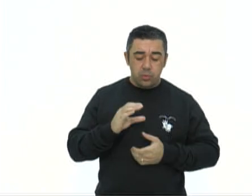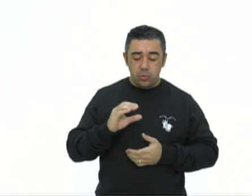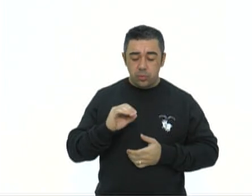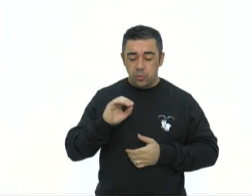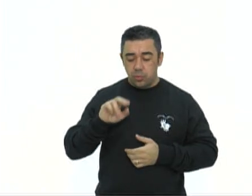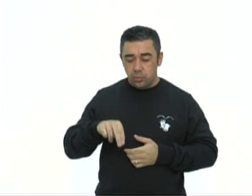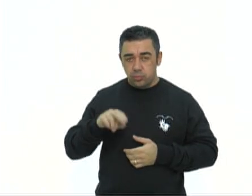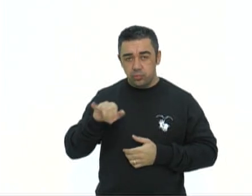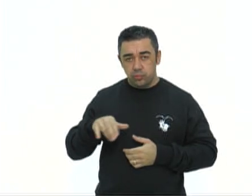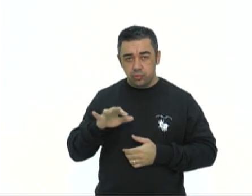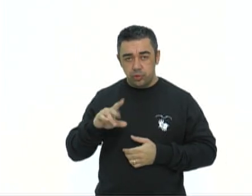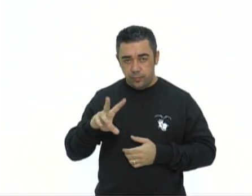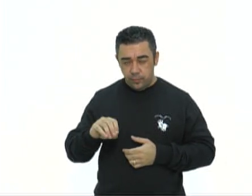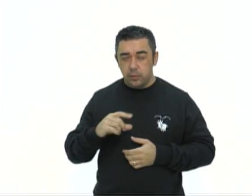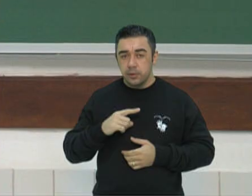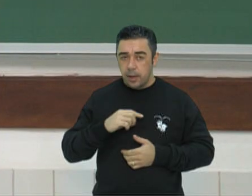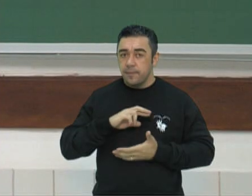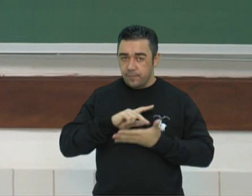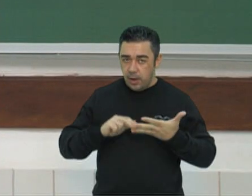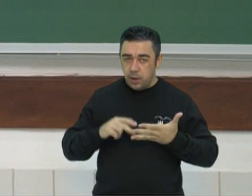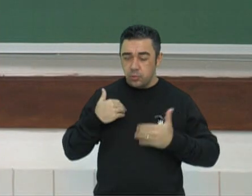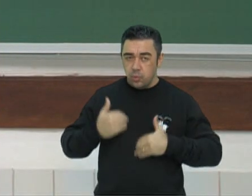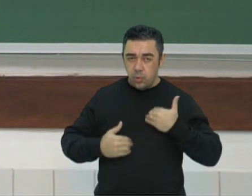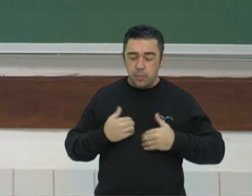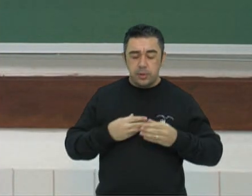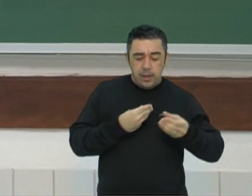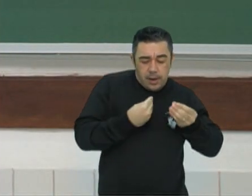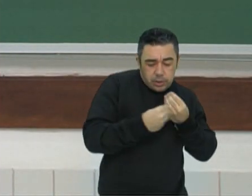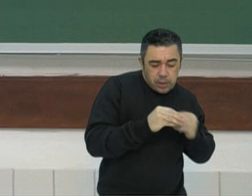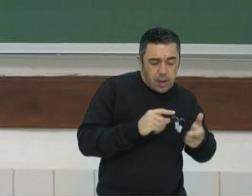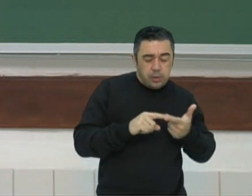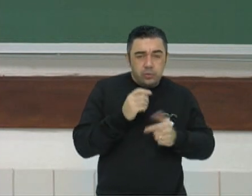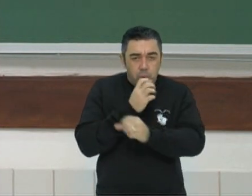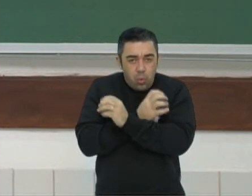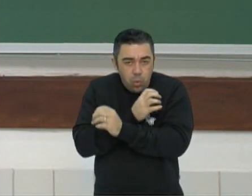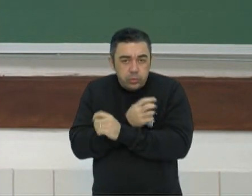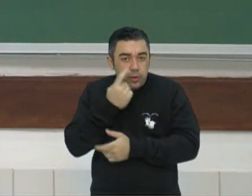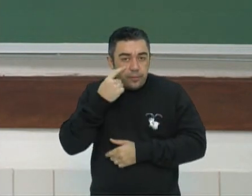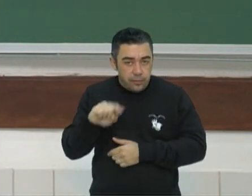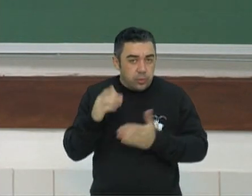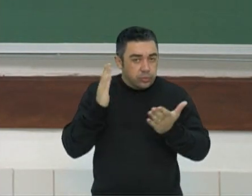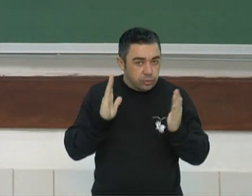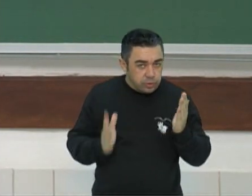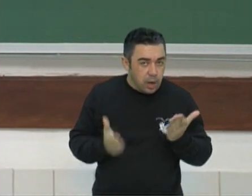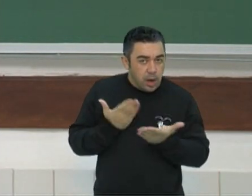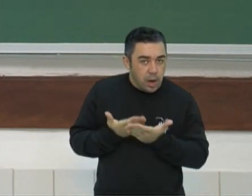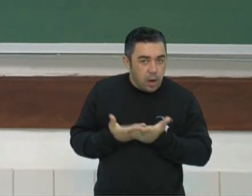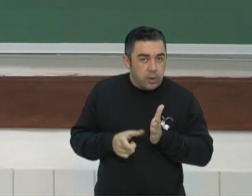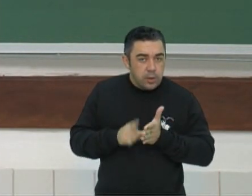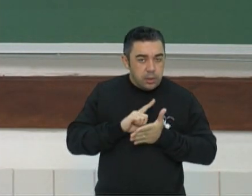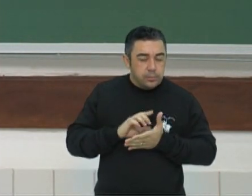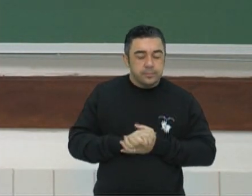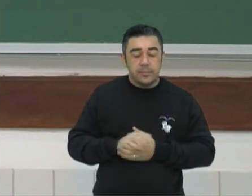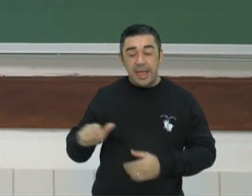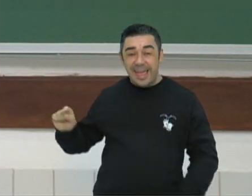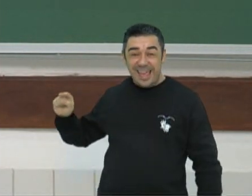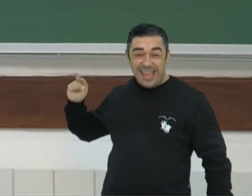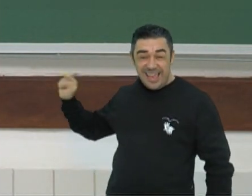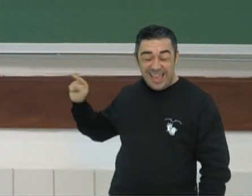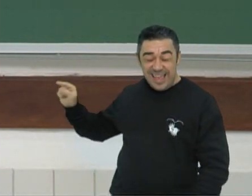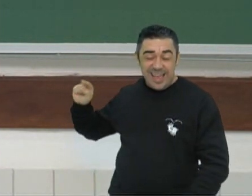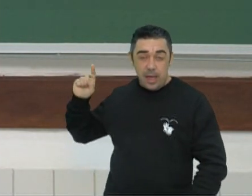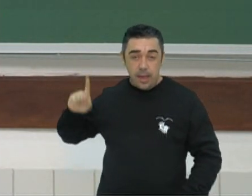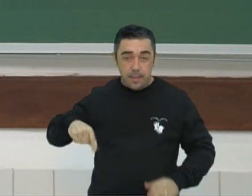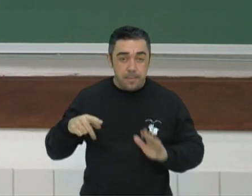temos vários tipos de tecido conjuntivo, né? Temos cartilaginoso, ósseo, que a gente já viu nas aulas anteriores ali. Esse é o